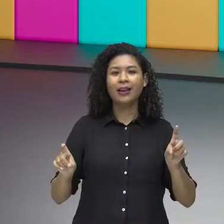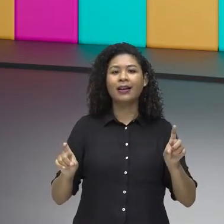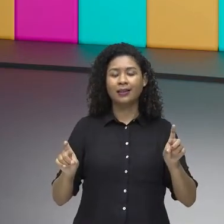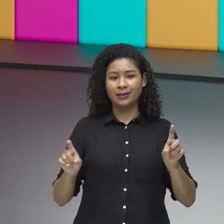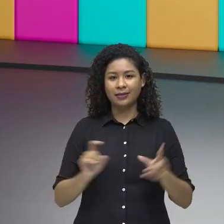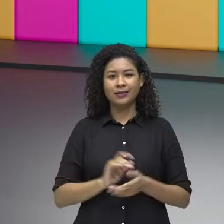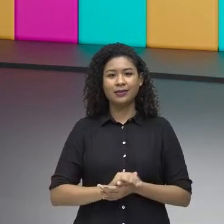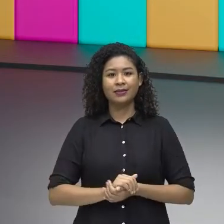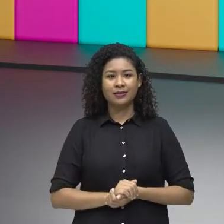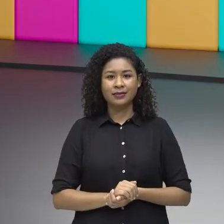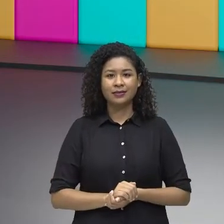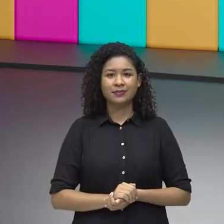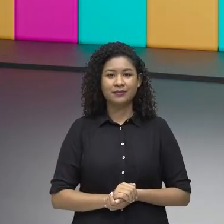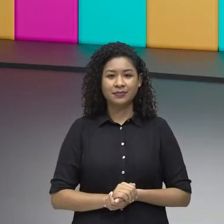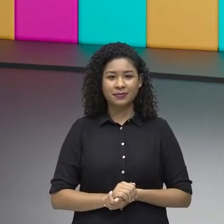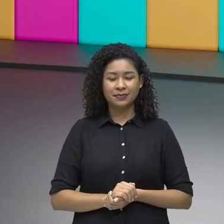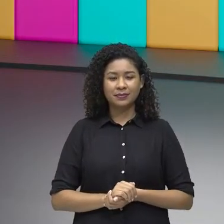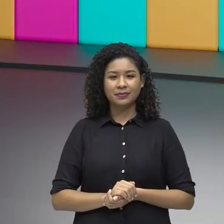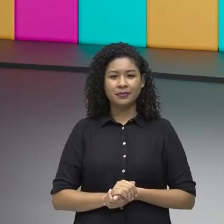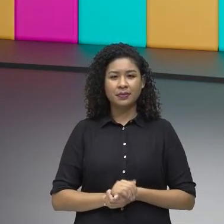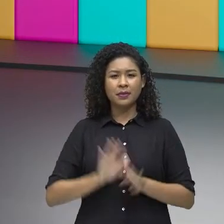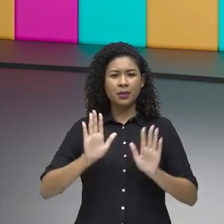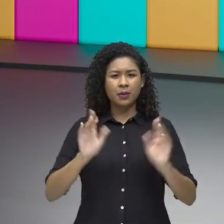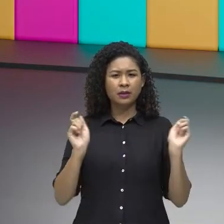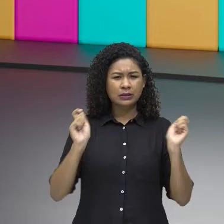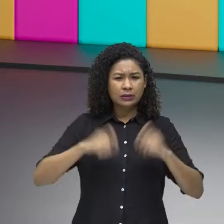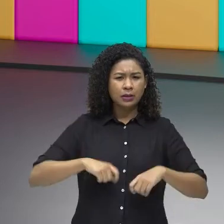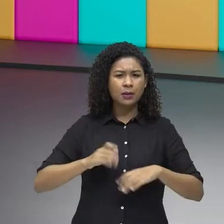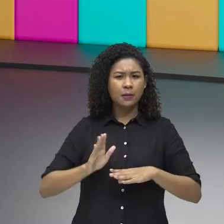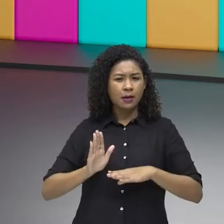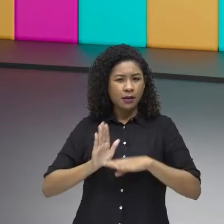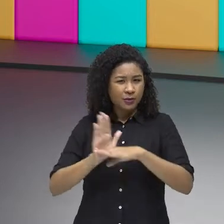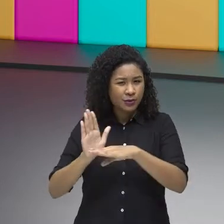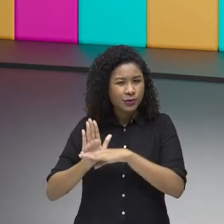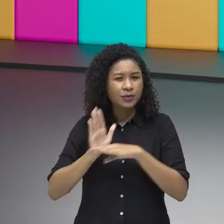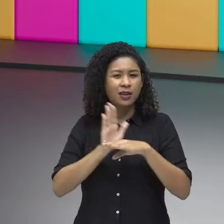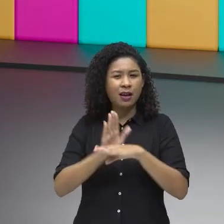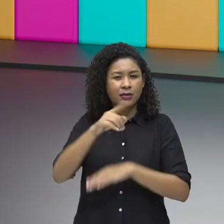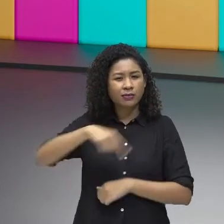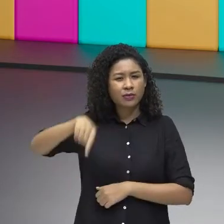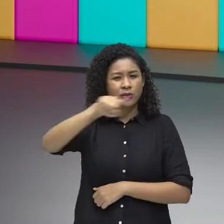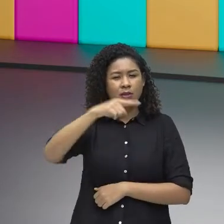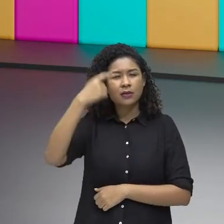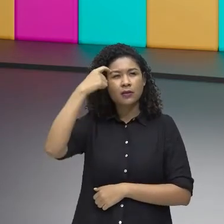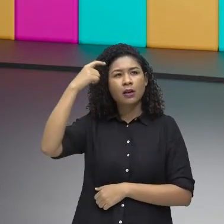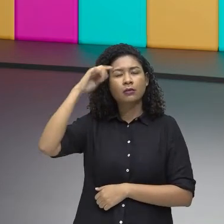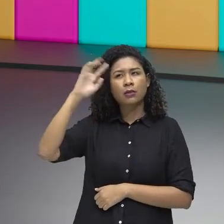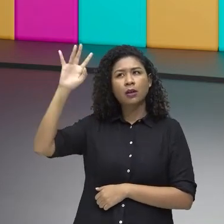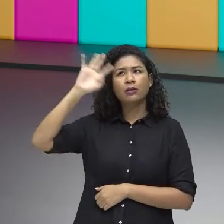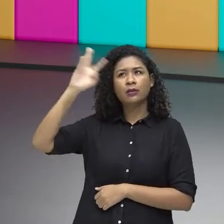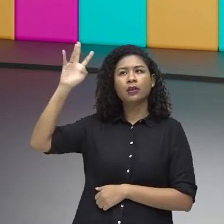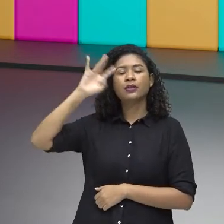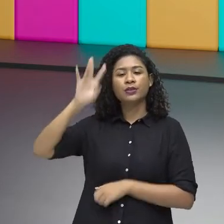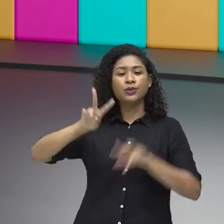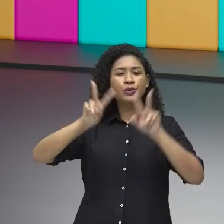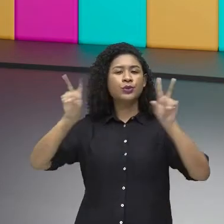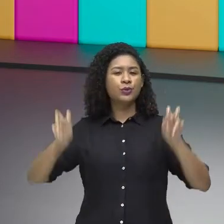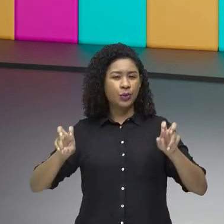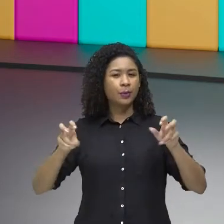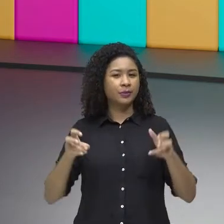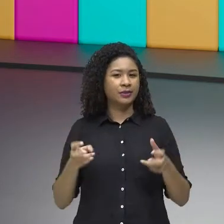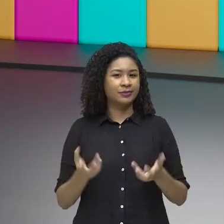nossos, mas que vão nos ajudar, né, a refletir um pouquinho sobre tudo que nós estamos conversando